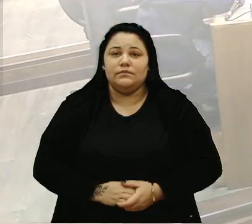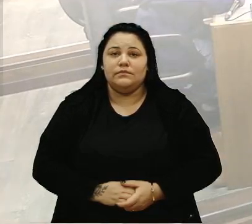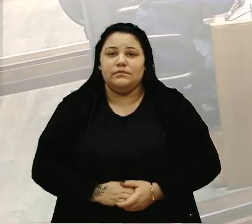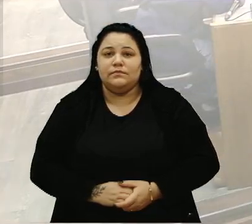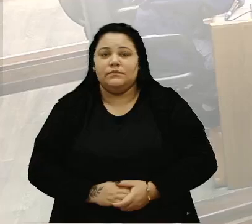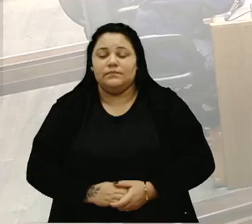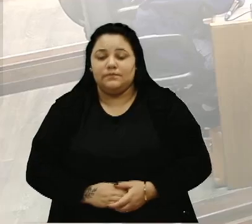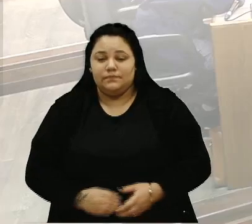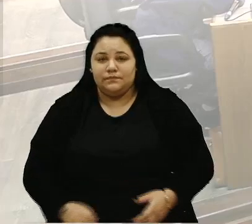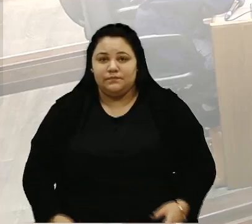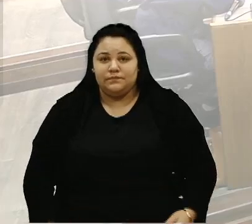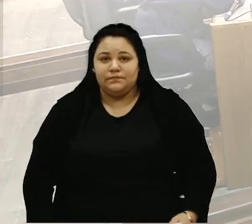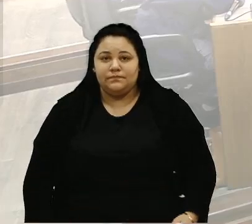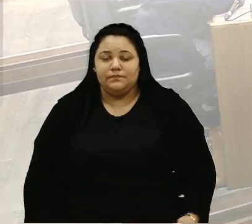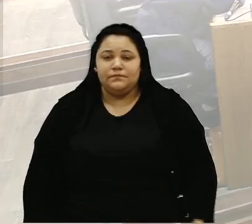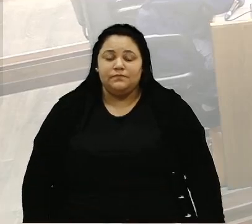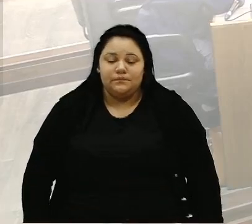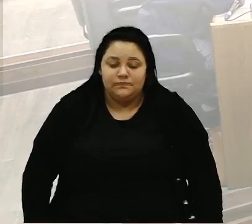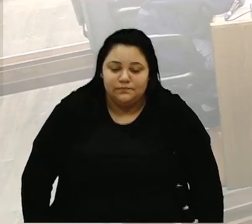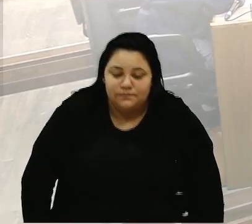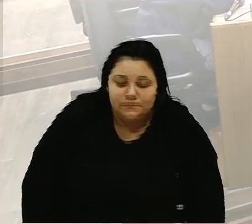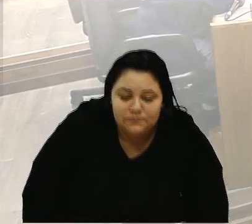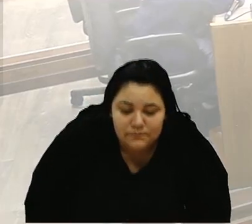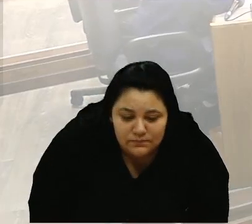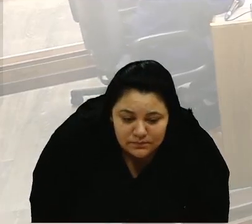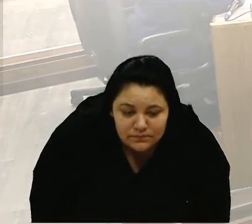Gente, só um segundo. A gente